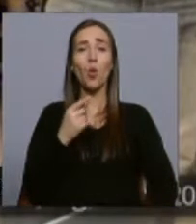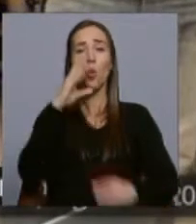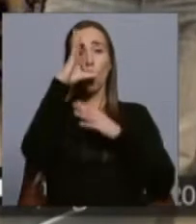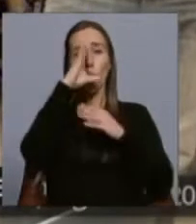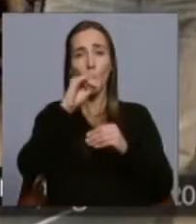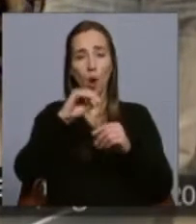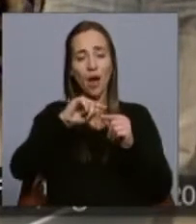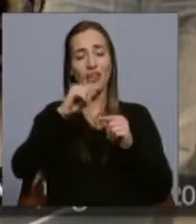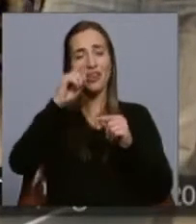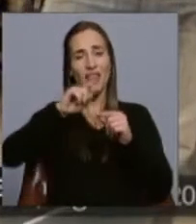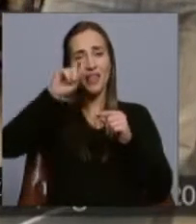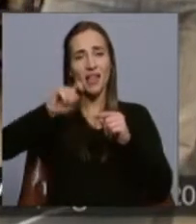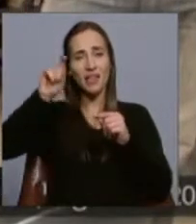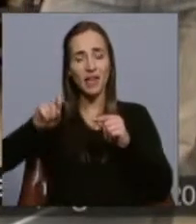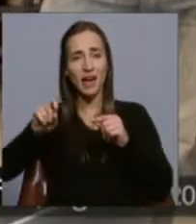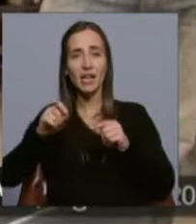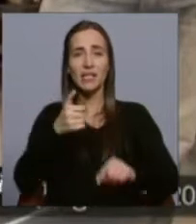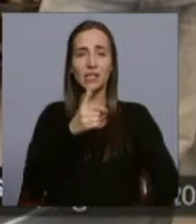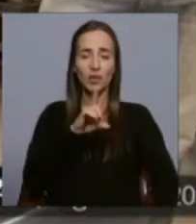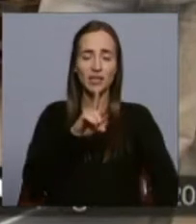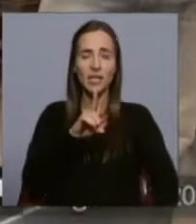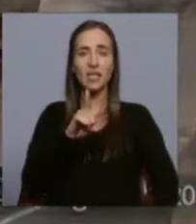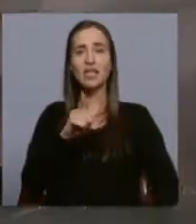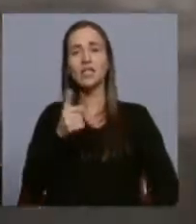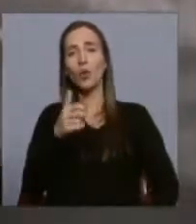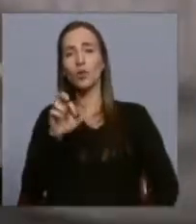de 46 a 58 minutos